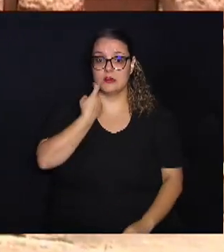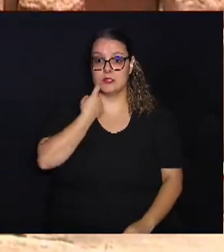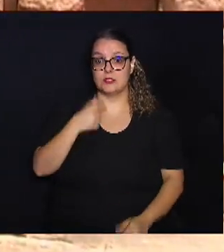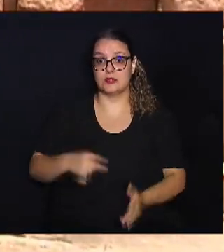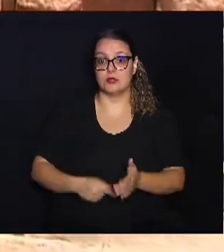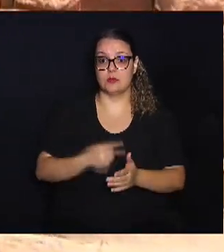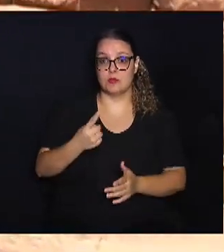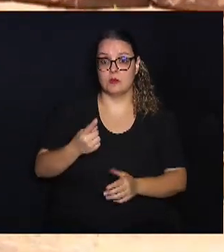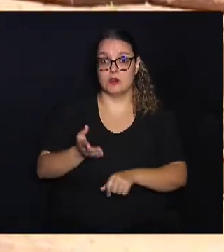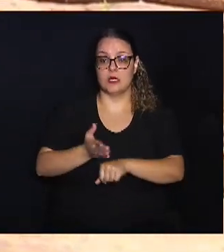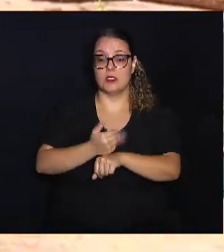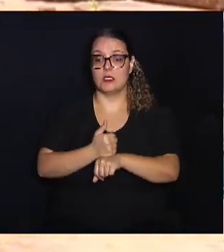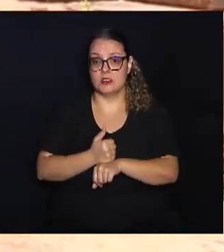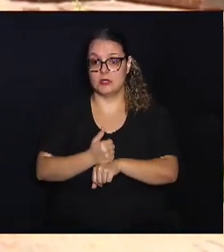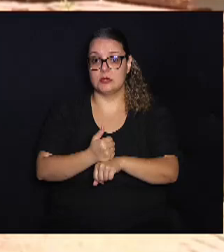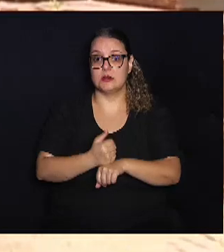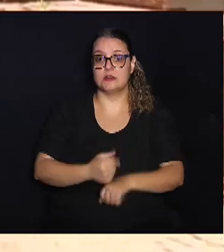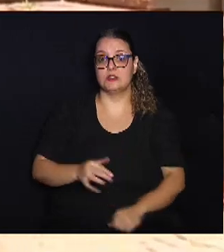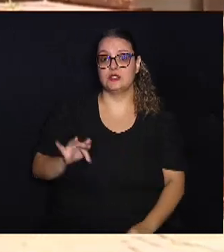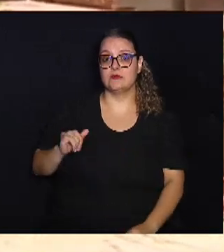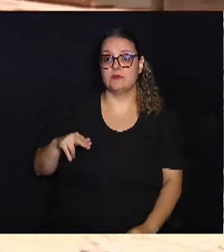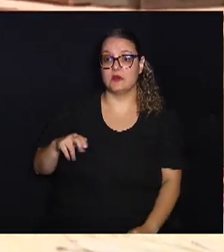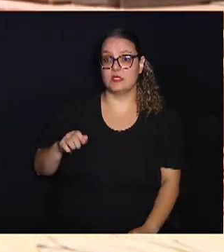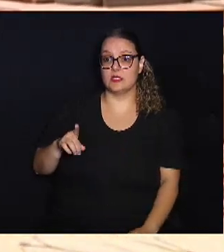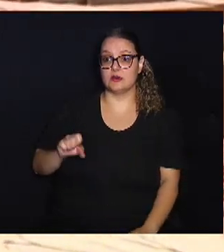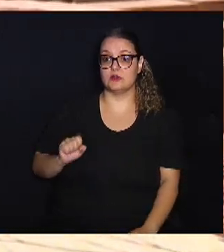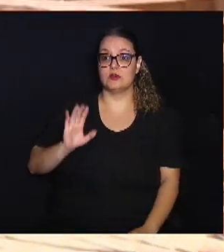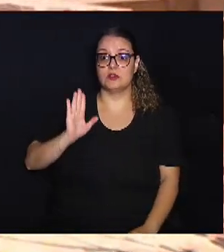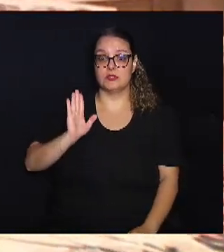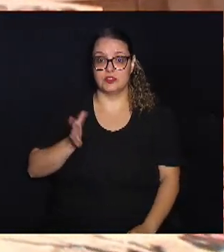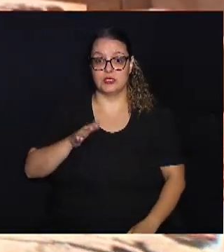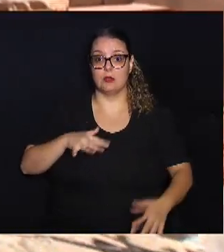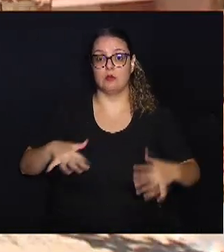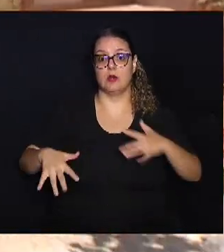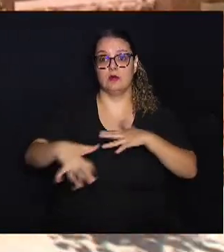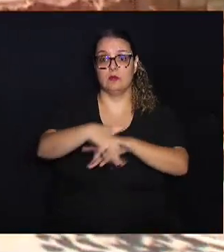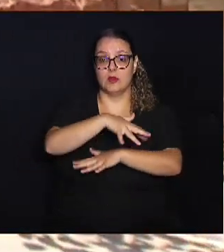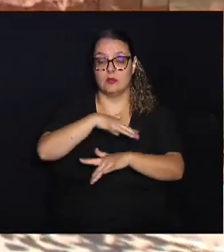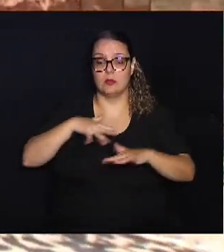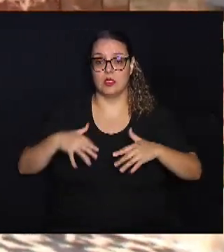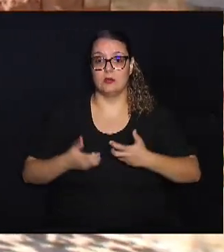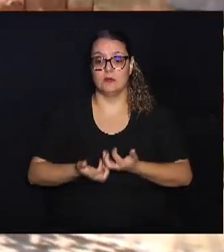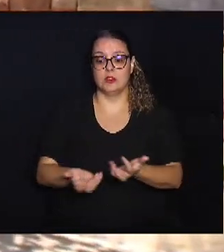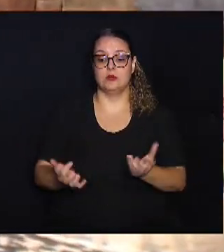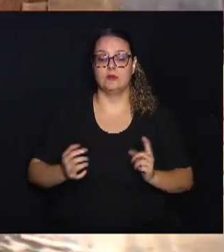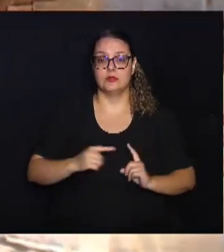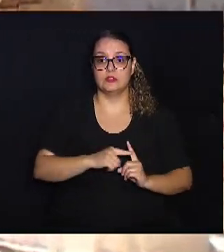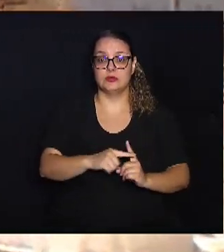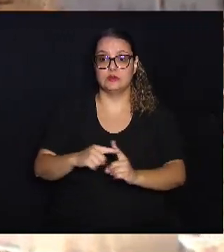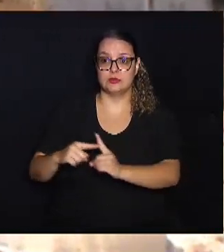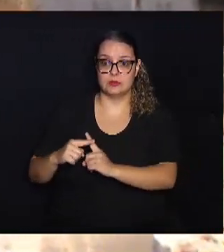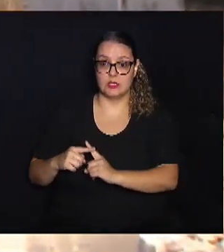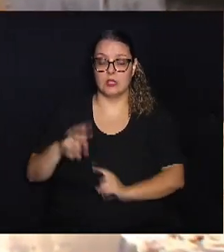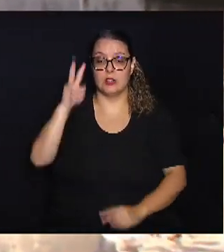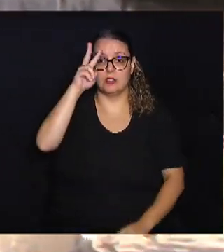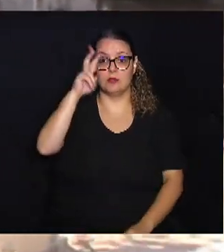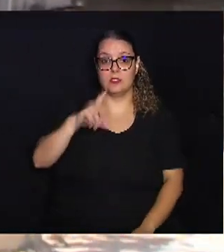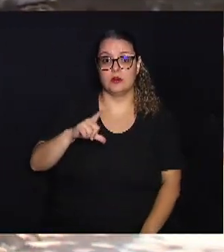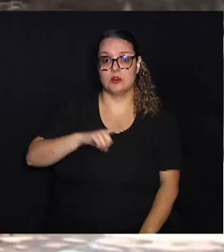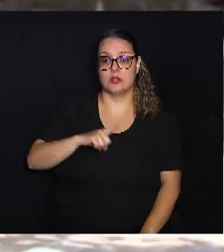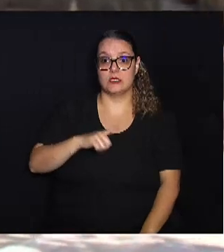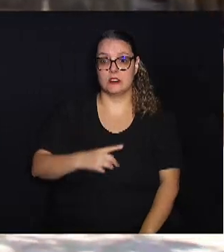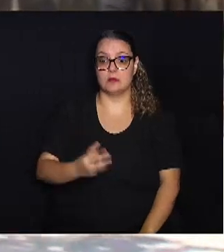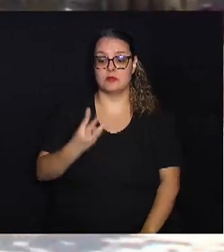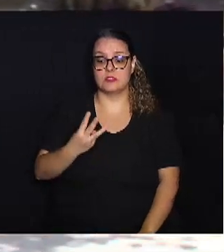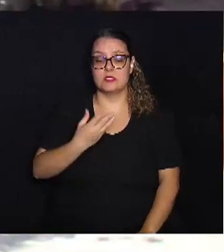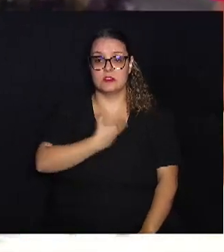que antecede o dia de finados, já traz uma movimentação aos cemitérios. Lembrando que Campinas tem 3 cemitérios